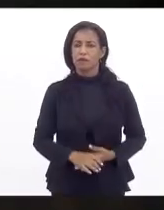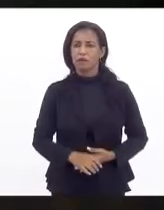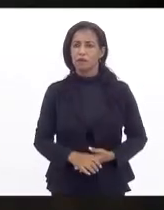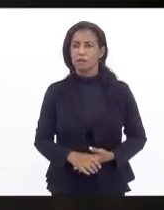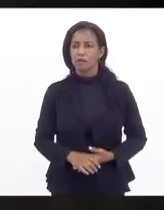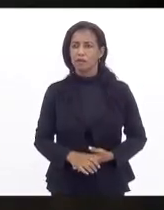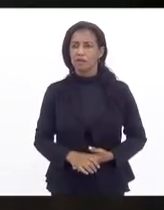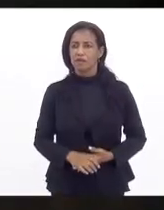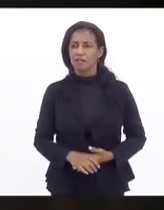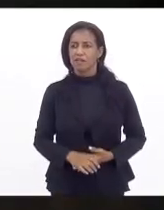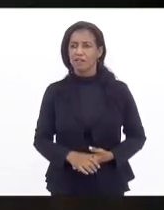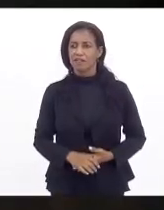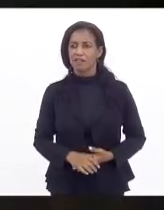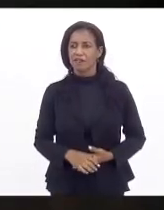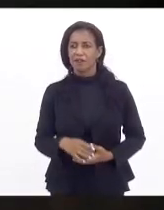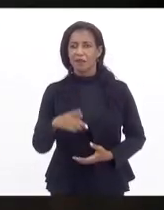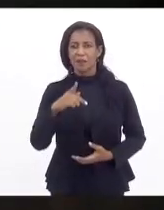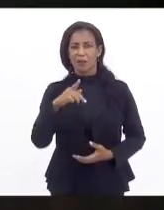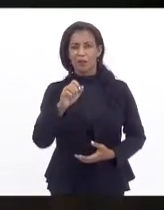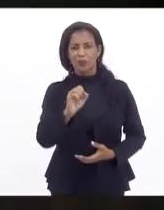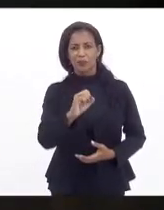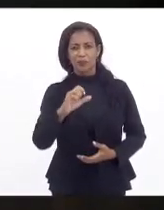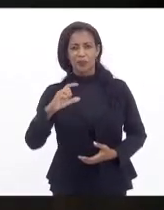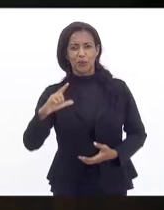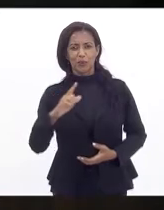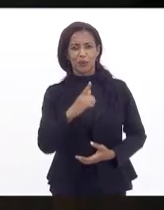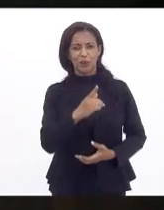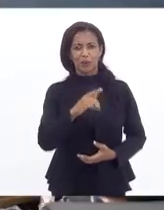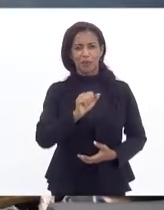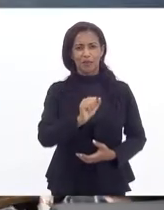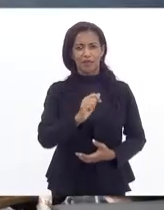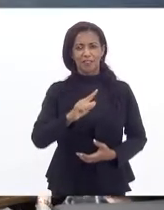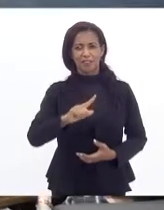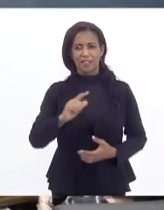coisa linda, pessoal PSL juntos.